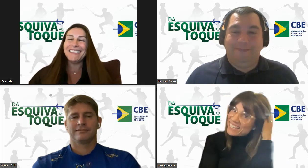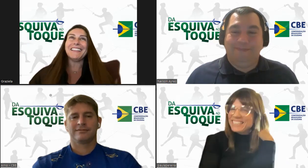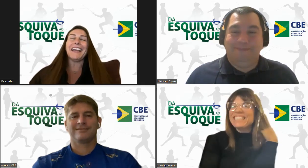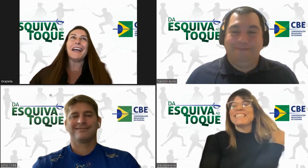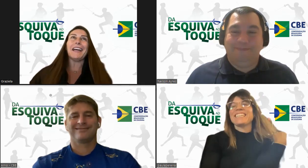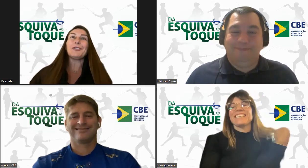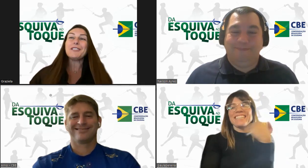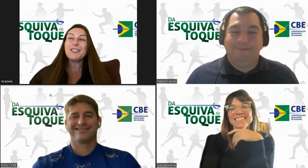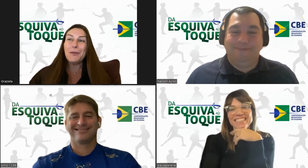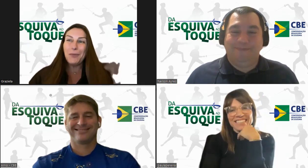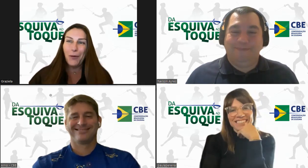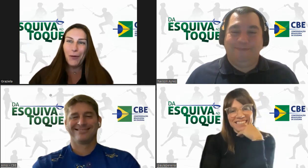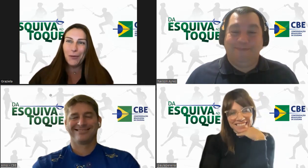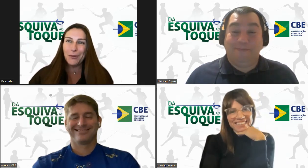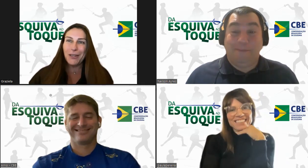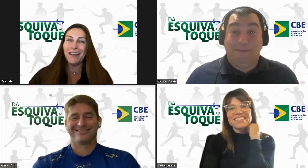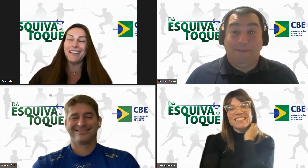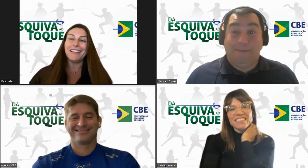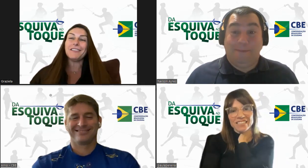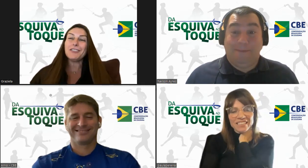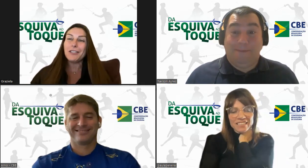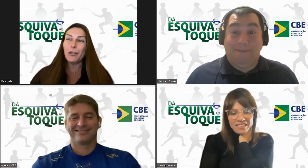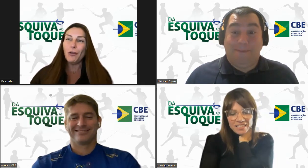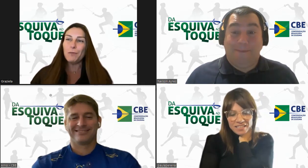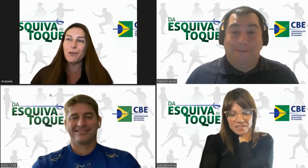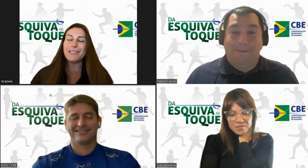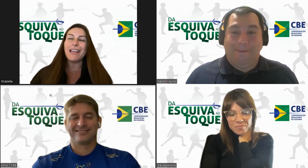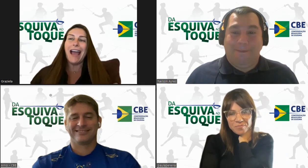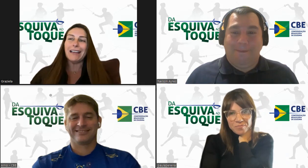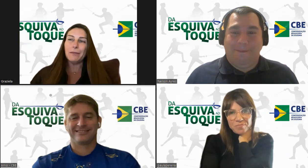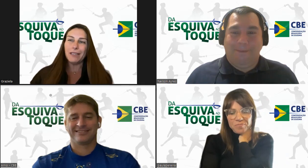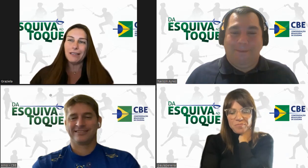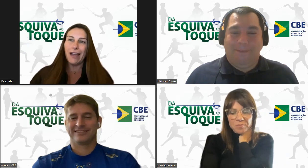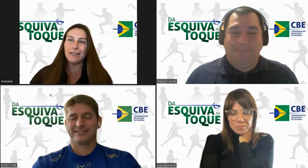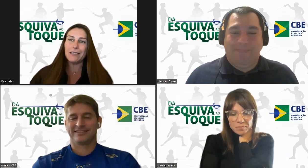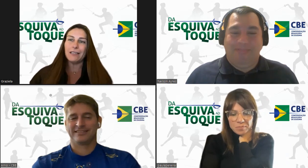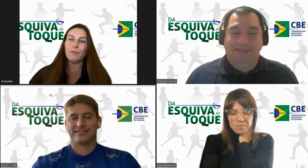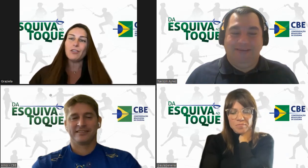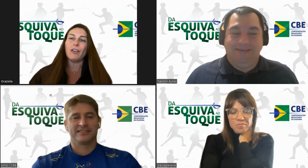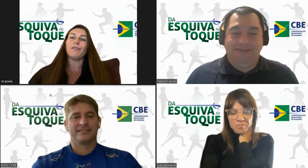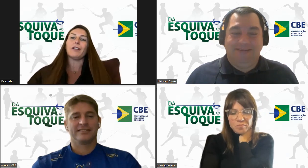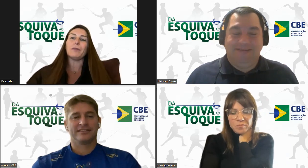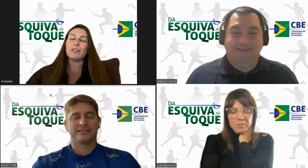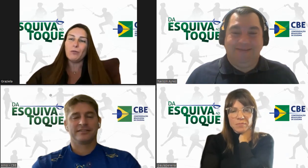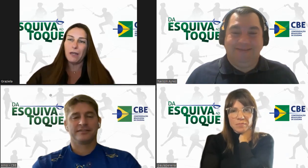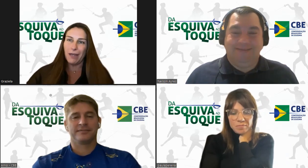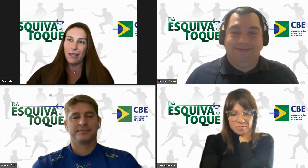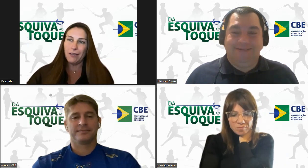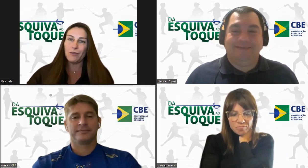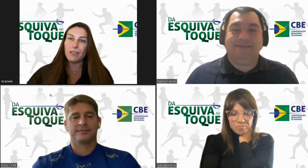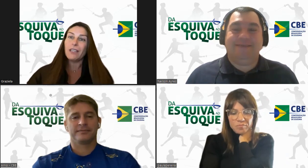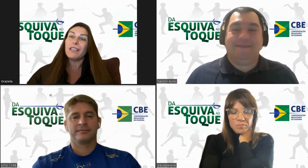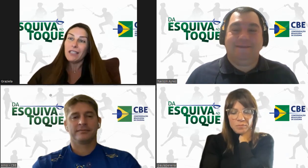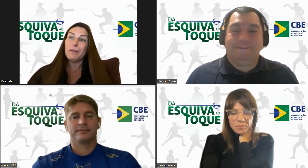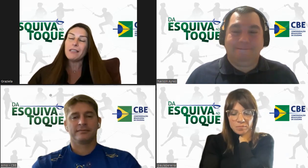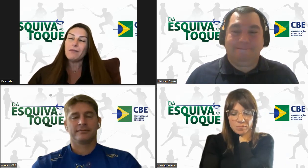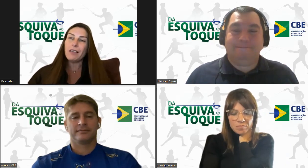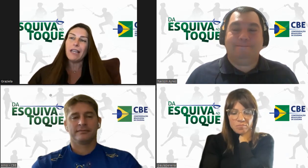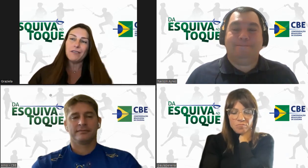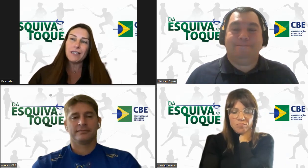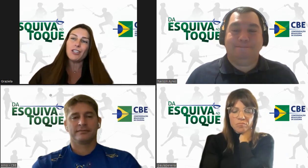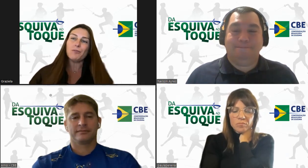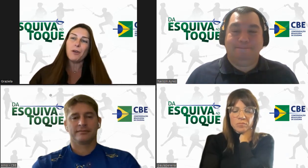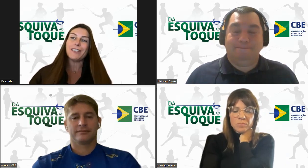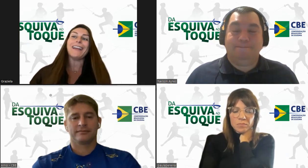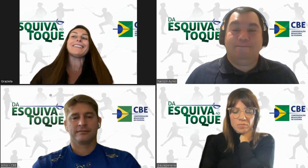paçoquinha doce de abóbora então você tem as opções alimentares que não só de uma forma de suplementos que também